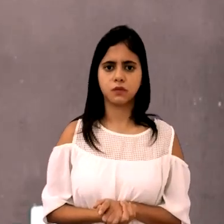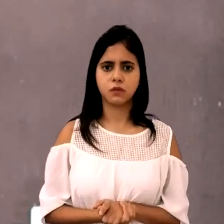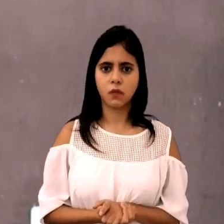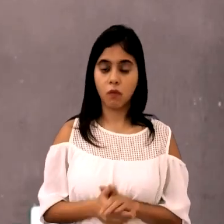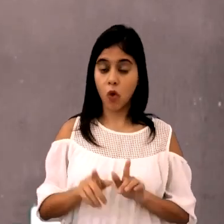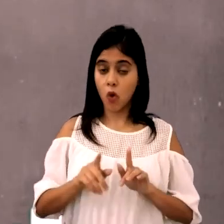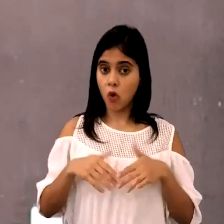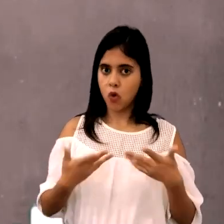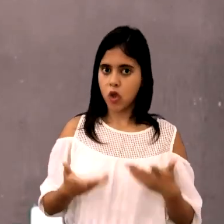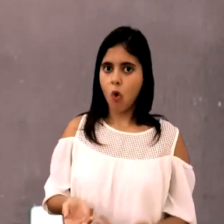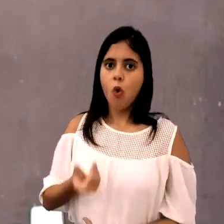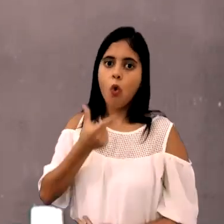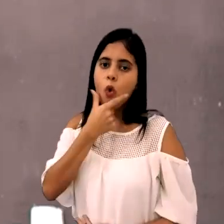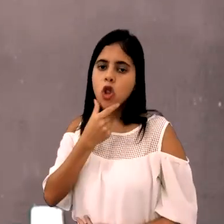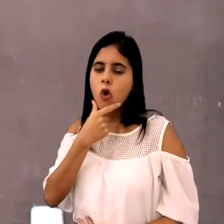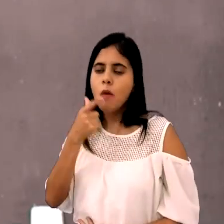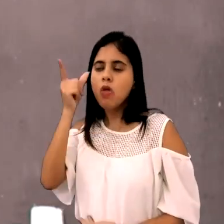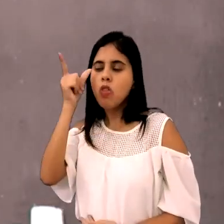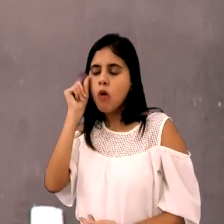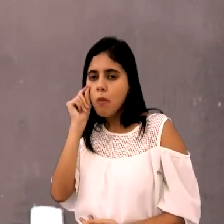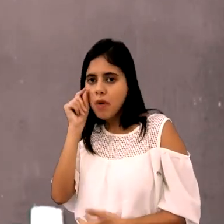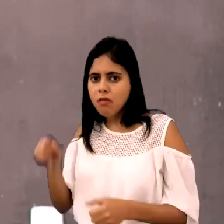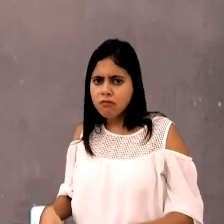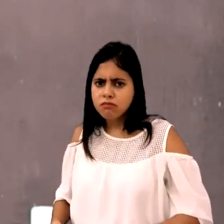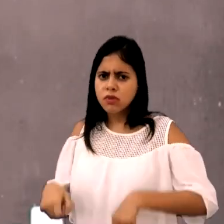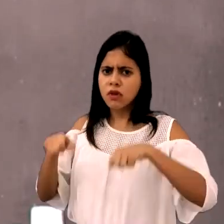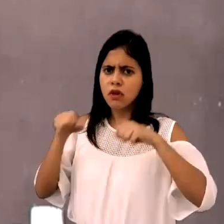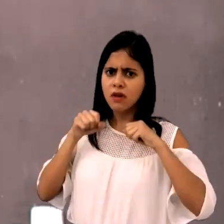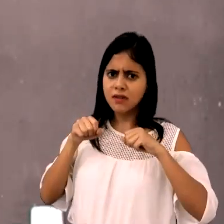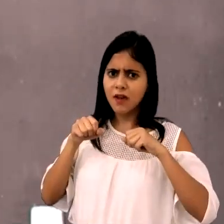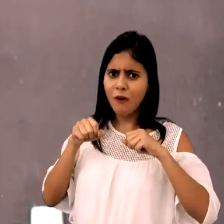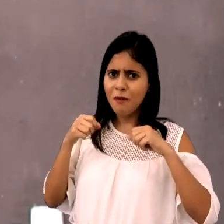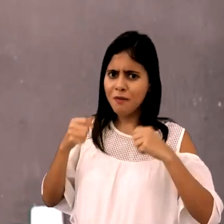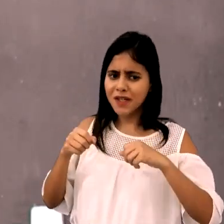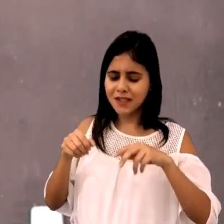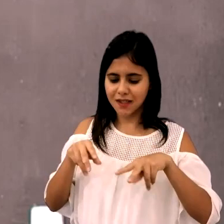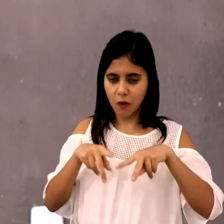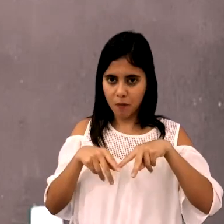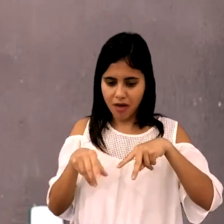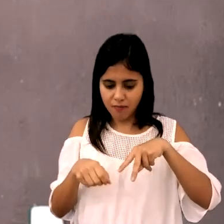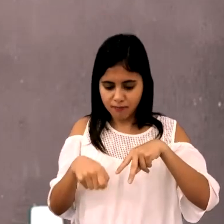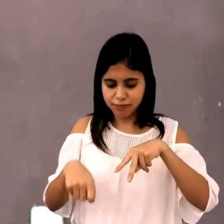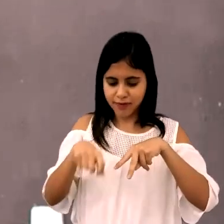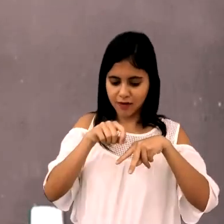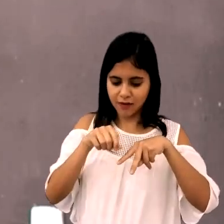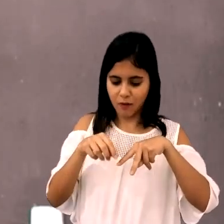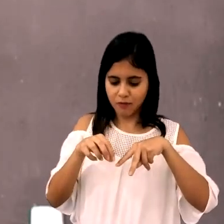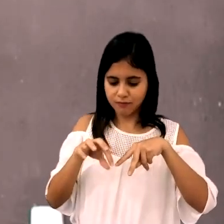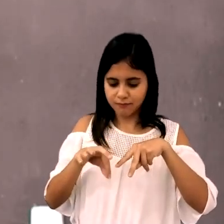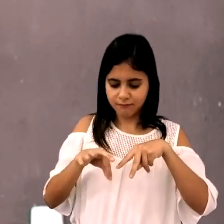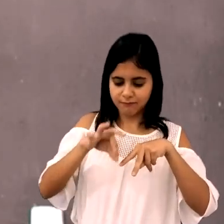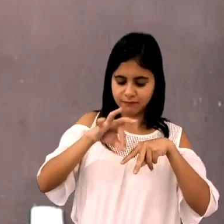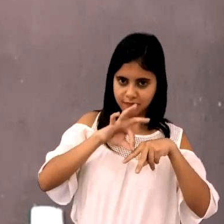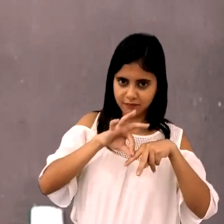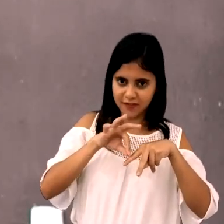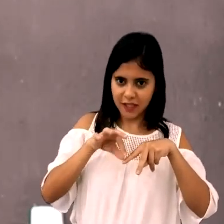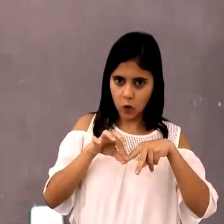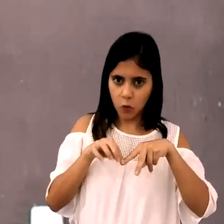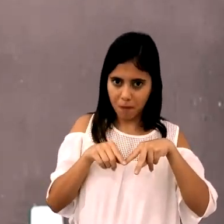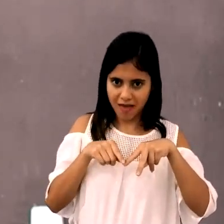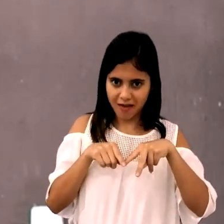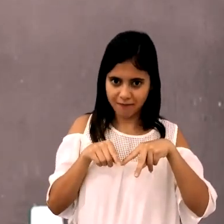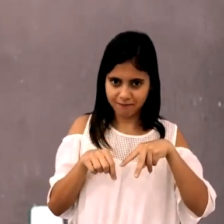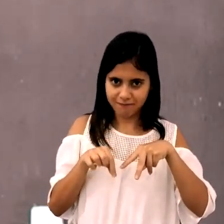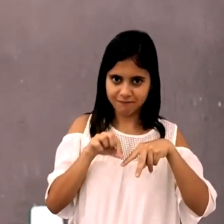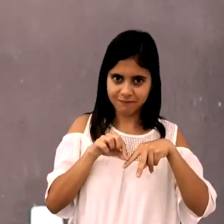Quando ele for dormir, descubra os pés. Você disse, por que isso? Que mandinga é essa? Gente, período de frio